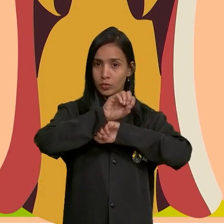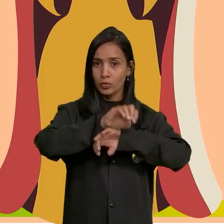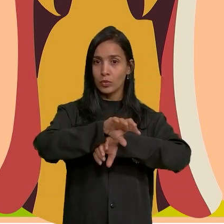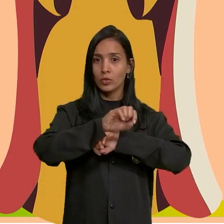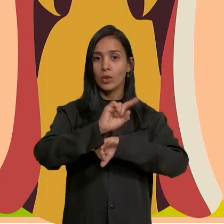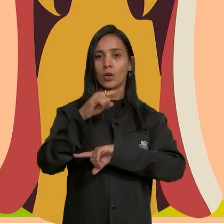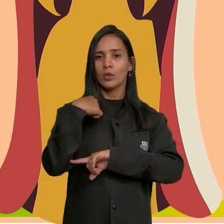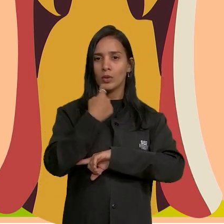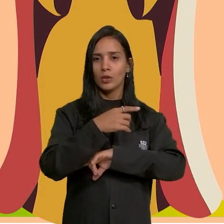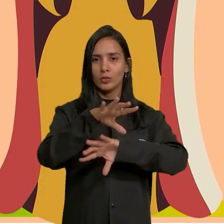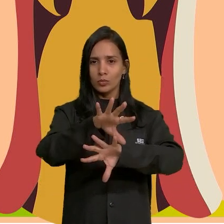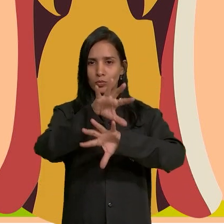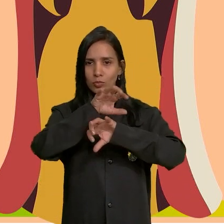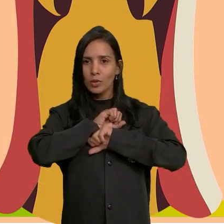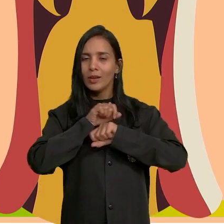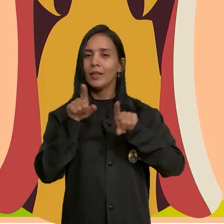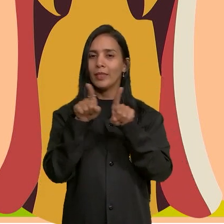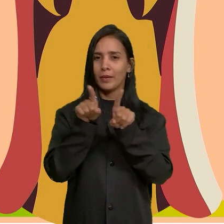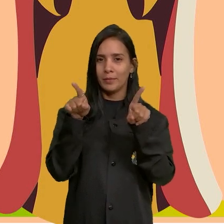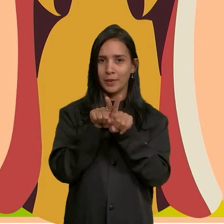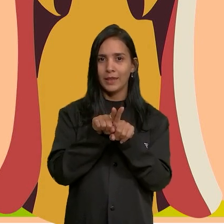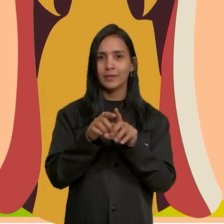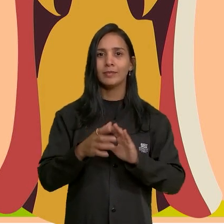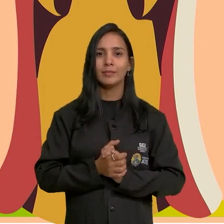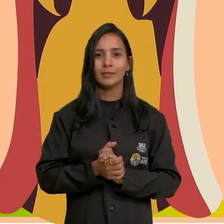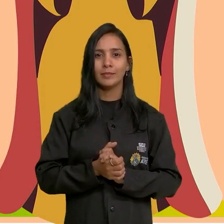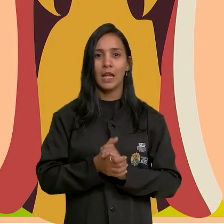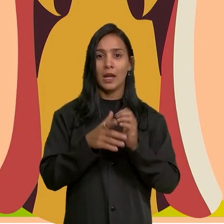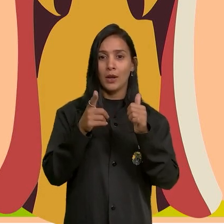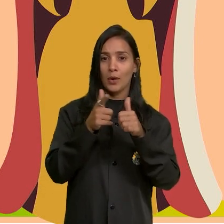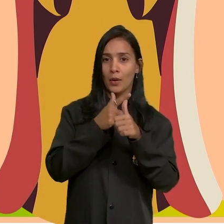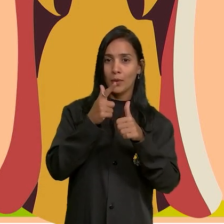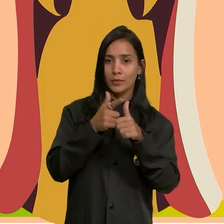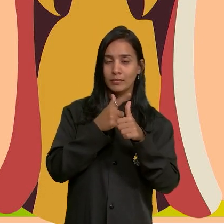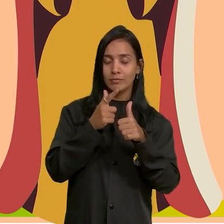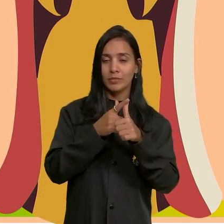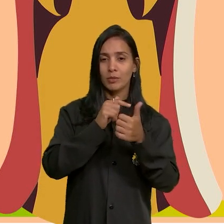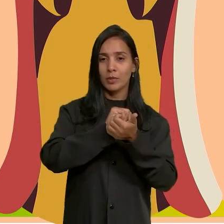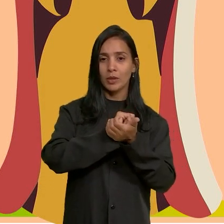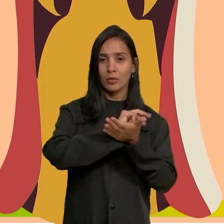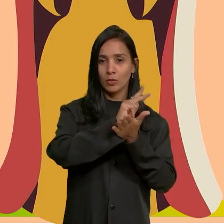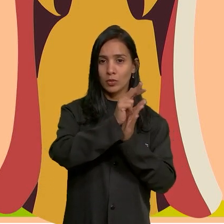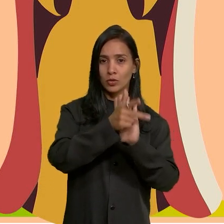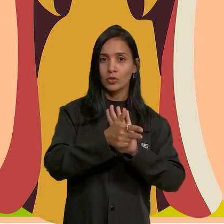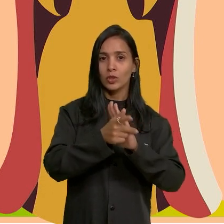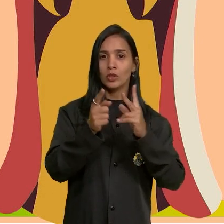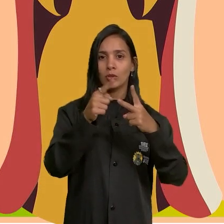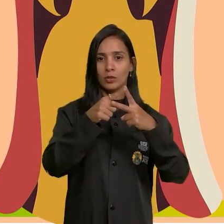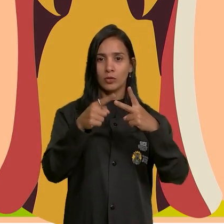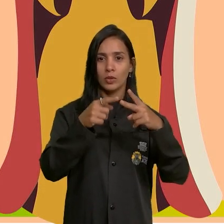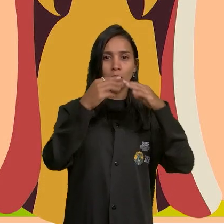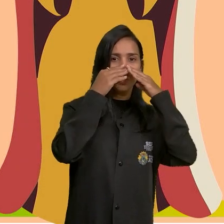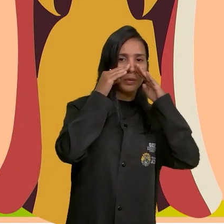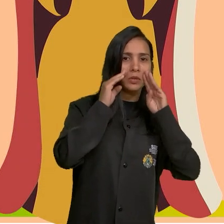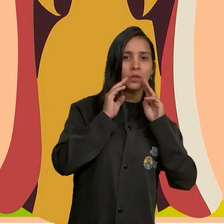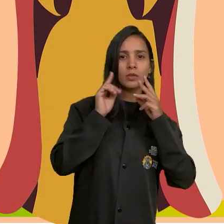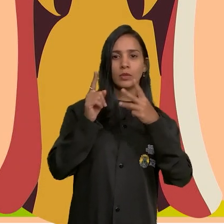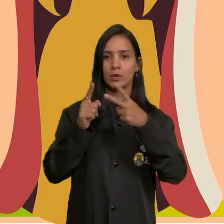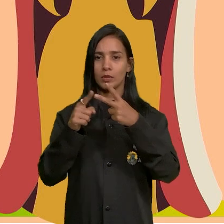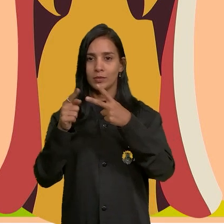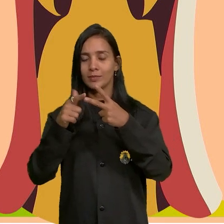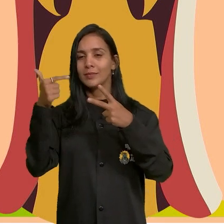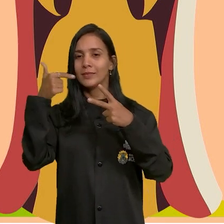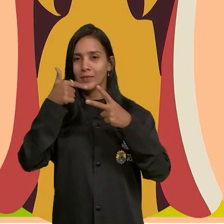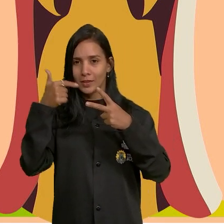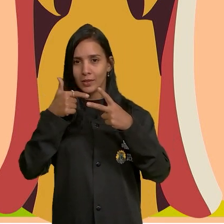direitinho. E os primeiros gêneros foram a tragédia e a comédia, que são os principais